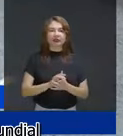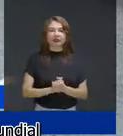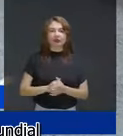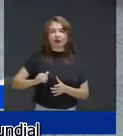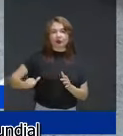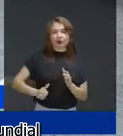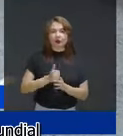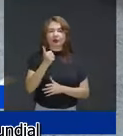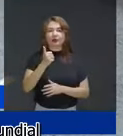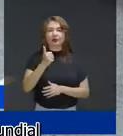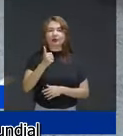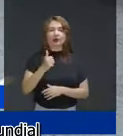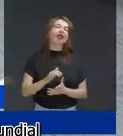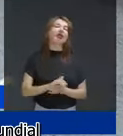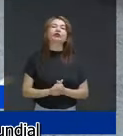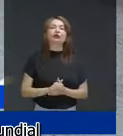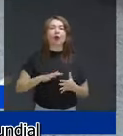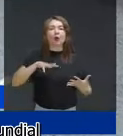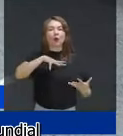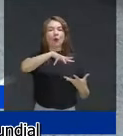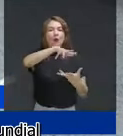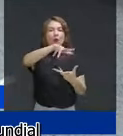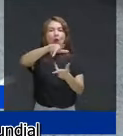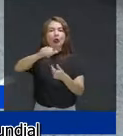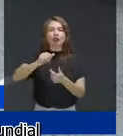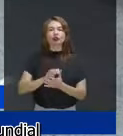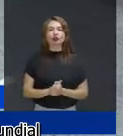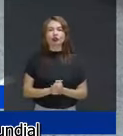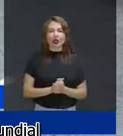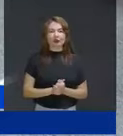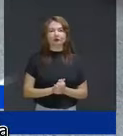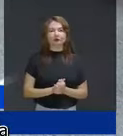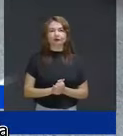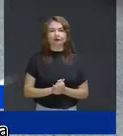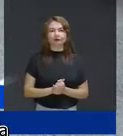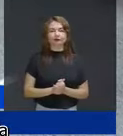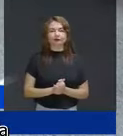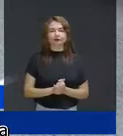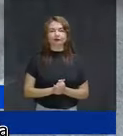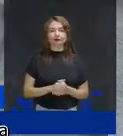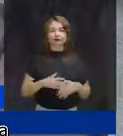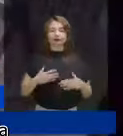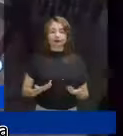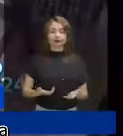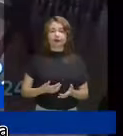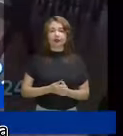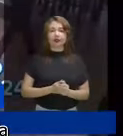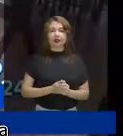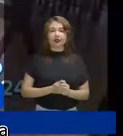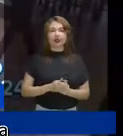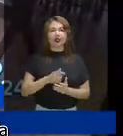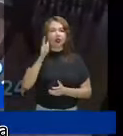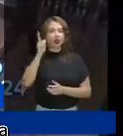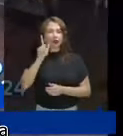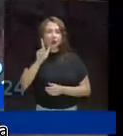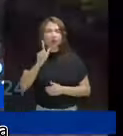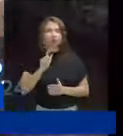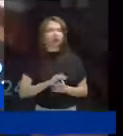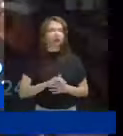com a quebra do recorde mundial da prova de competição. A última conquista da atleta foi